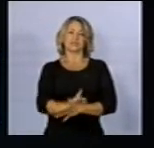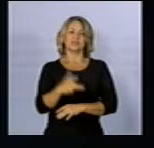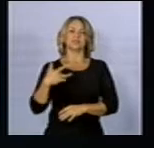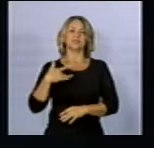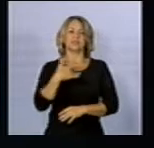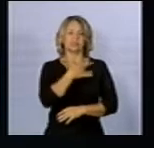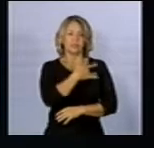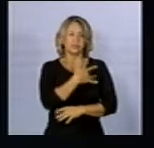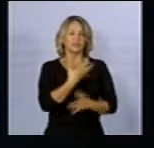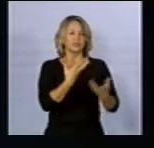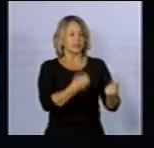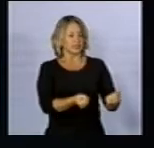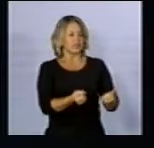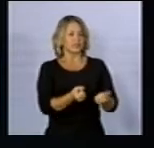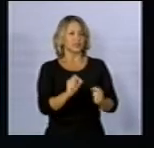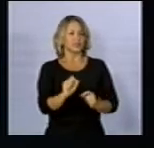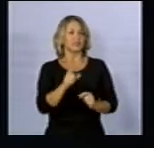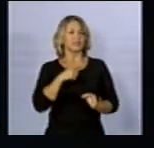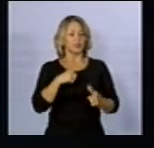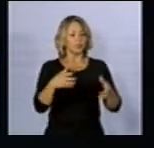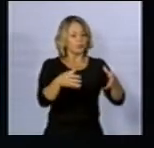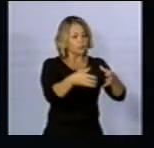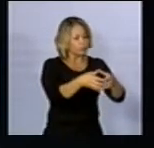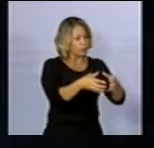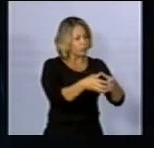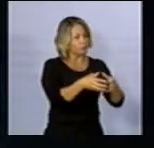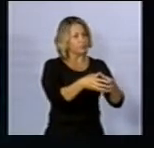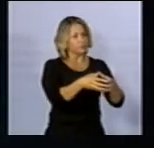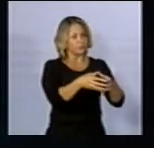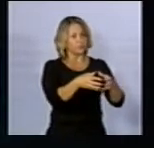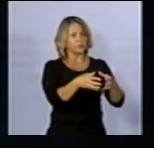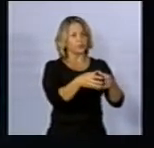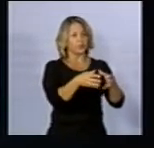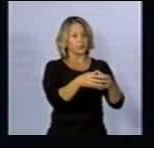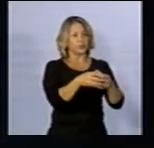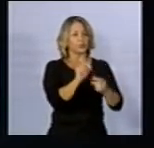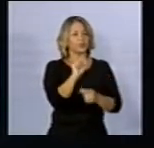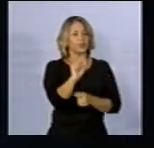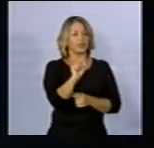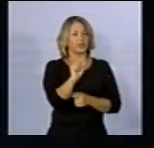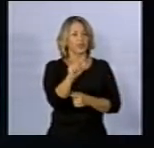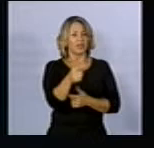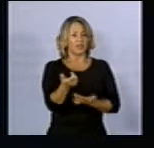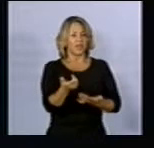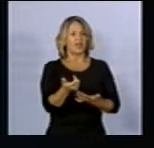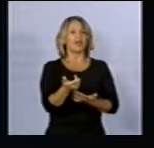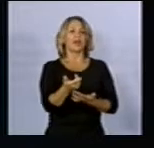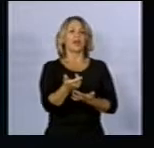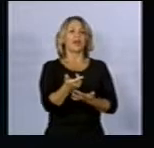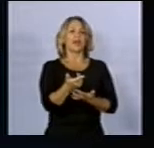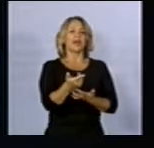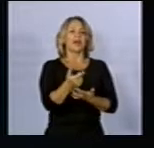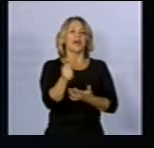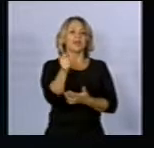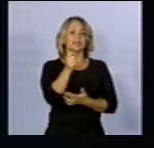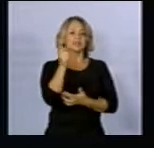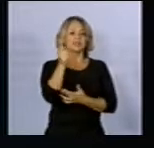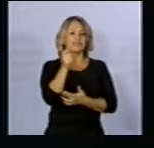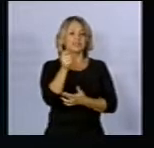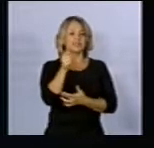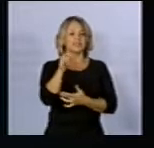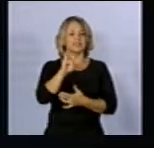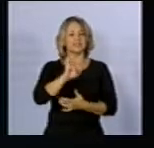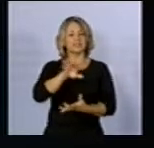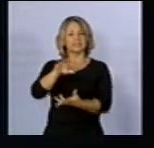considerados aceitáveis, ela tem um organismo que é a Agência Internacional de Pesquisa de Câncer e